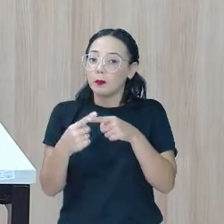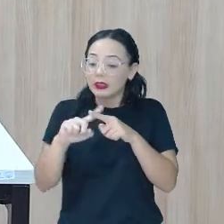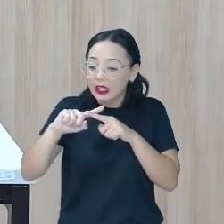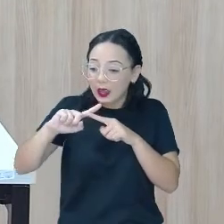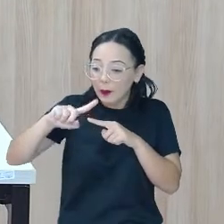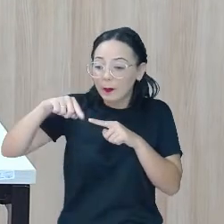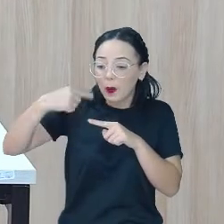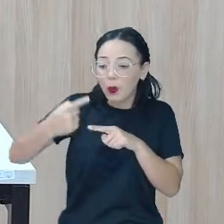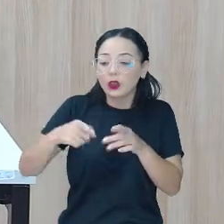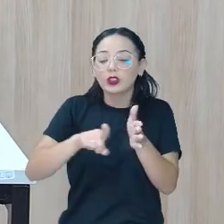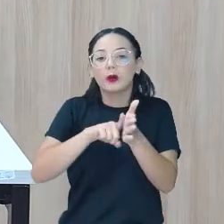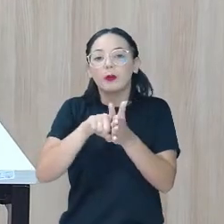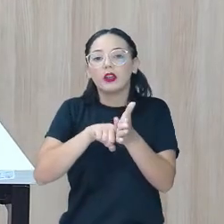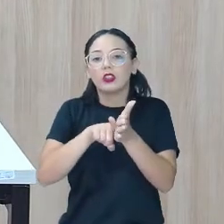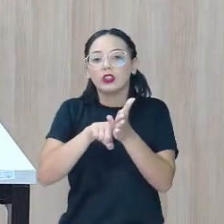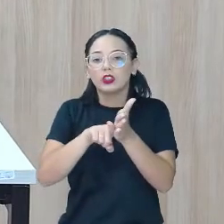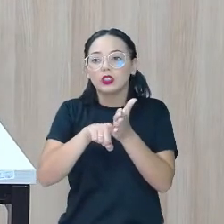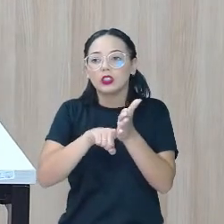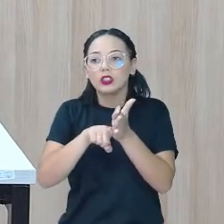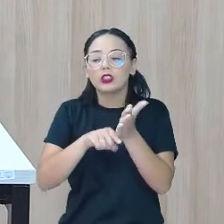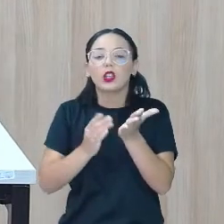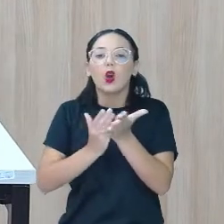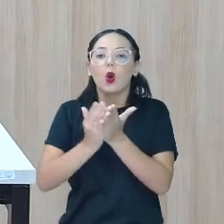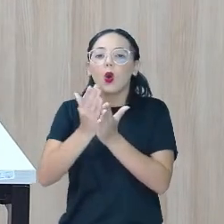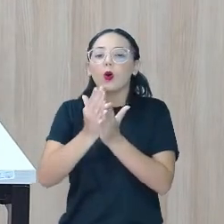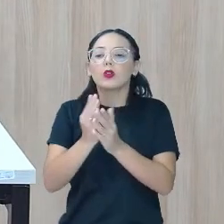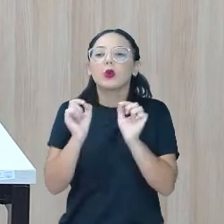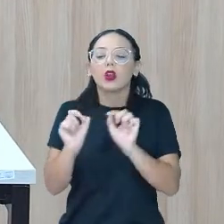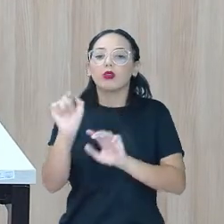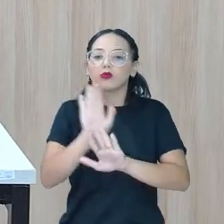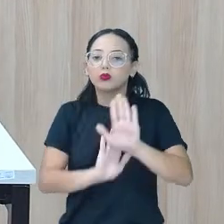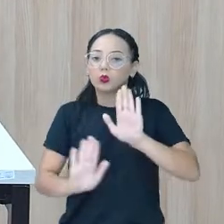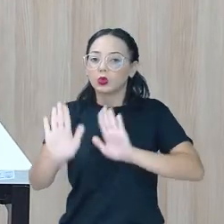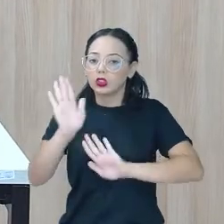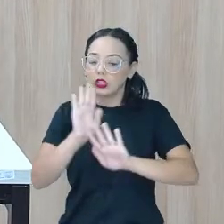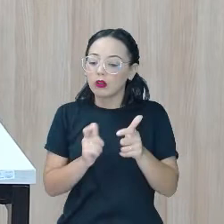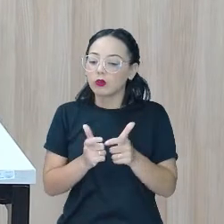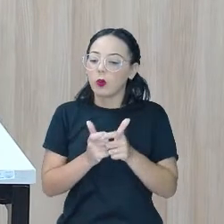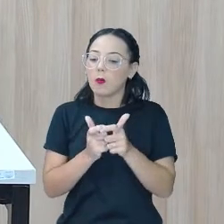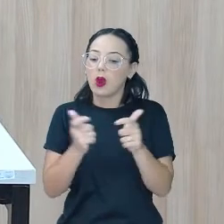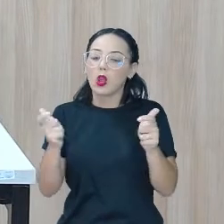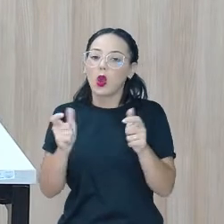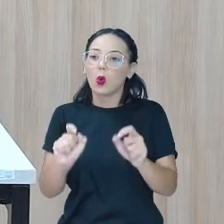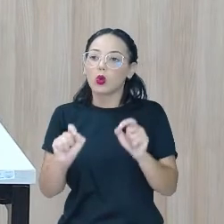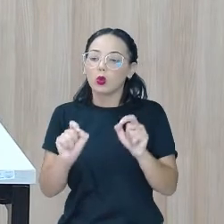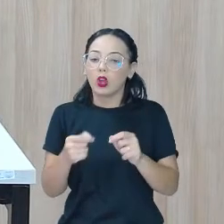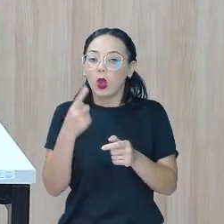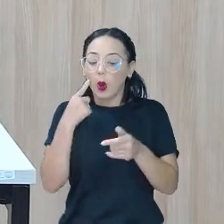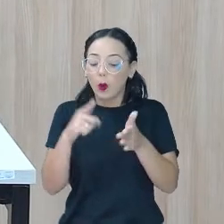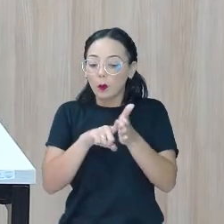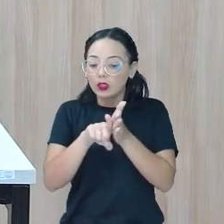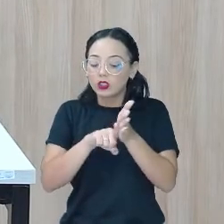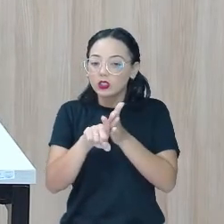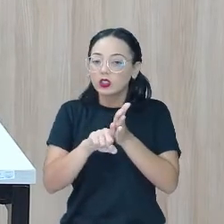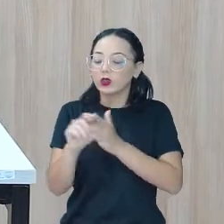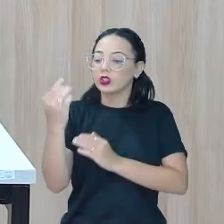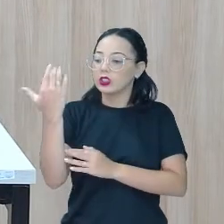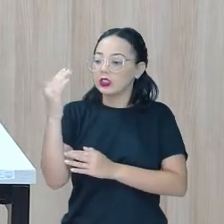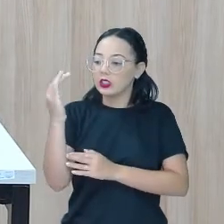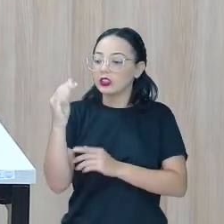pesquisa aí, começou a fazer vamos dizer assim, um cuidado maior quando esses pesquisadores, esses